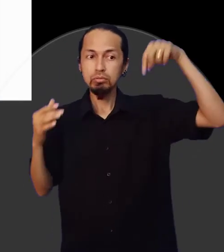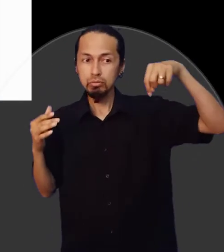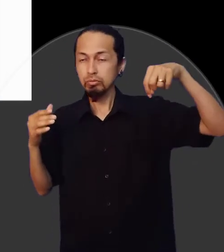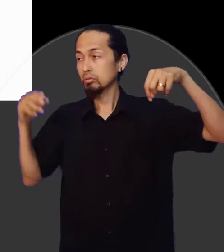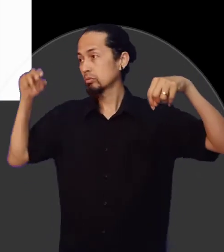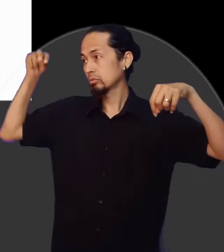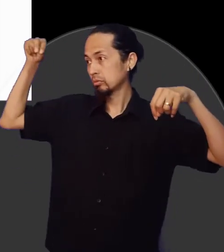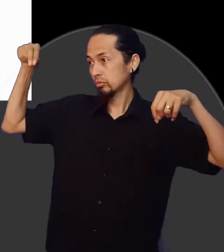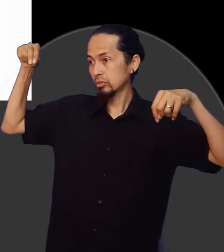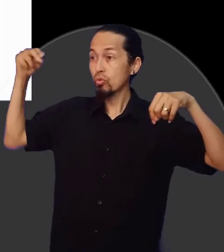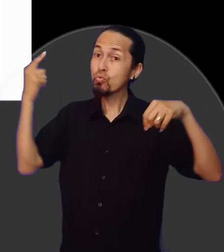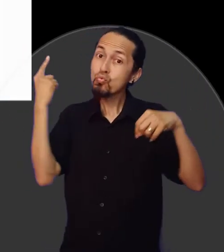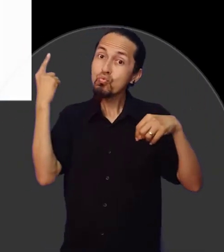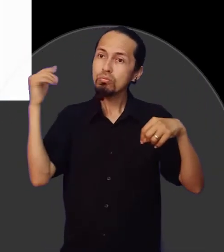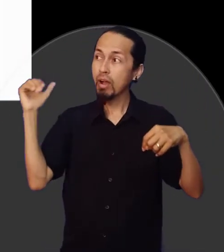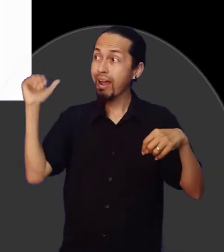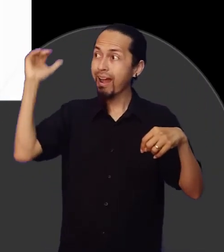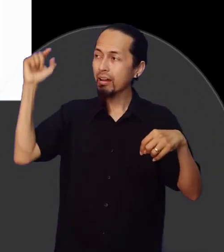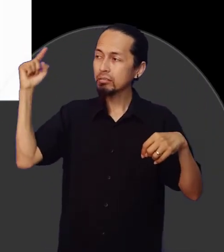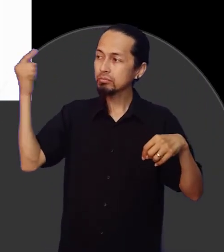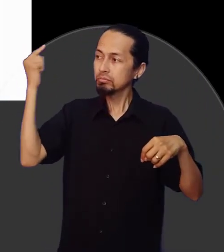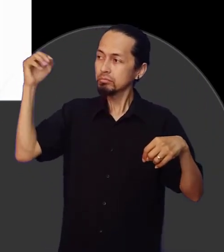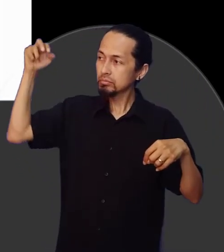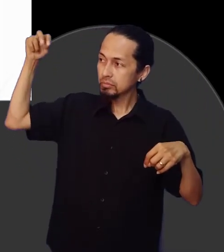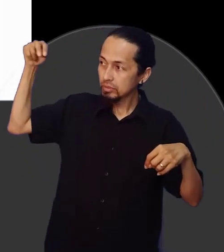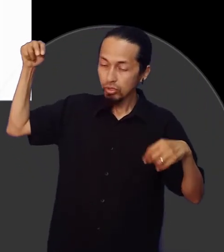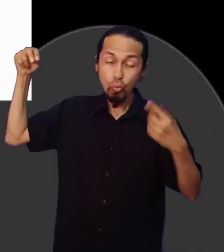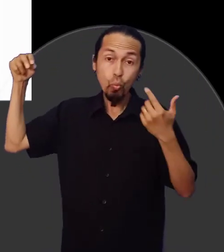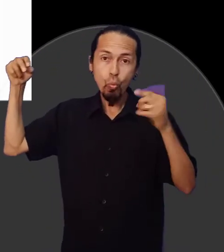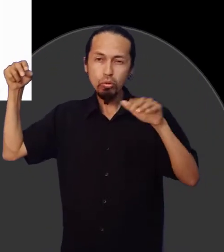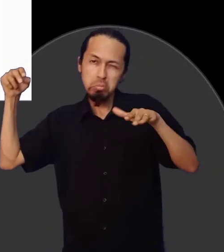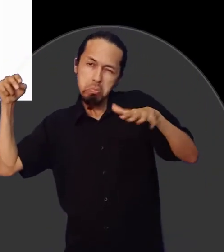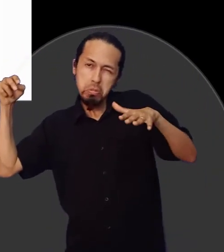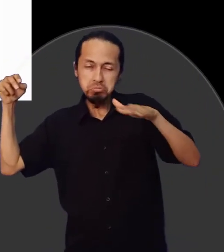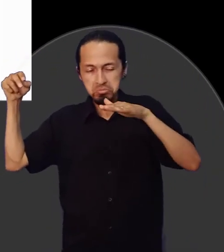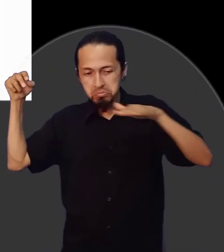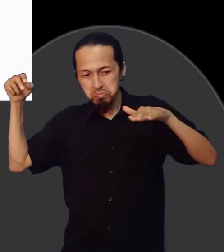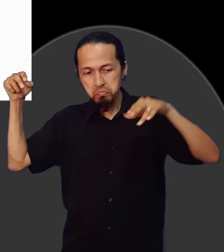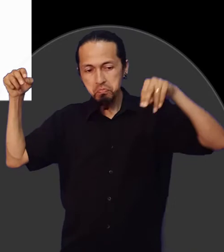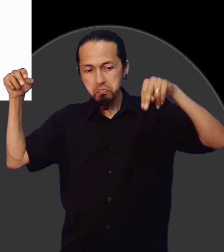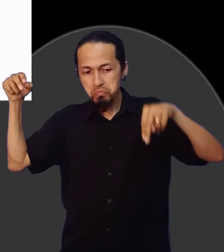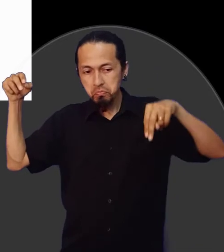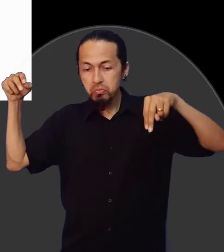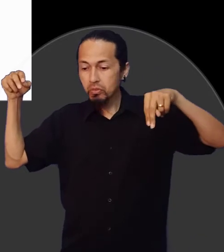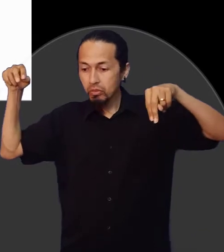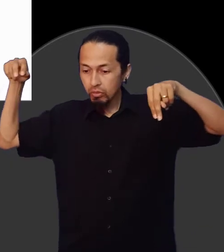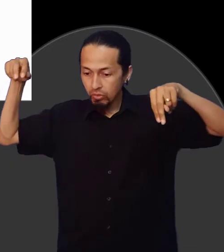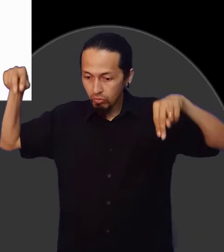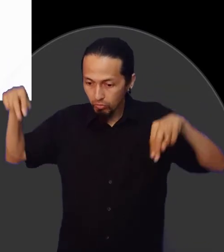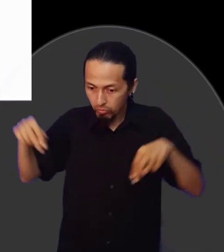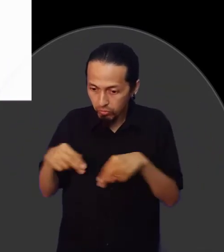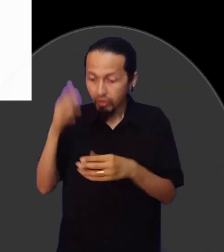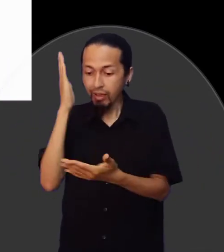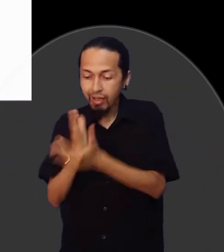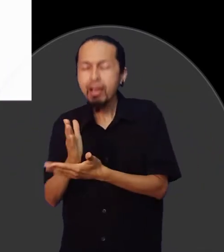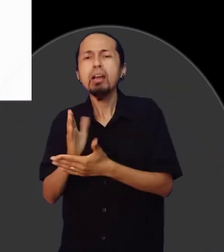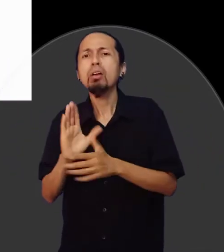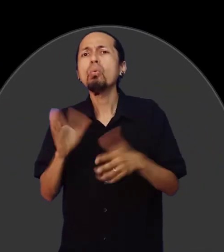diferentes, um do ponto mais elevado A e o outro de um ponto intermediário, B. Qual dos skatistas chega primeiro ao ponto